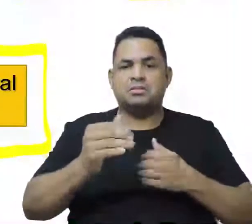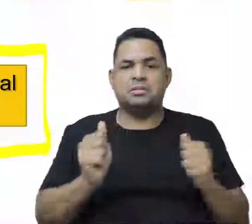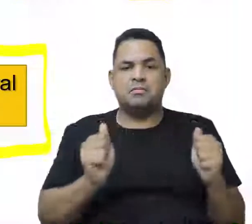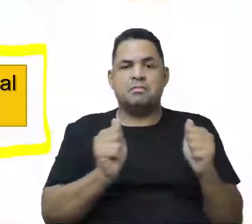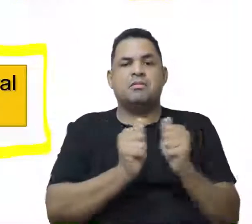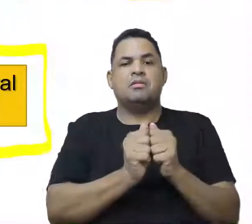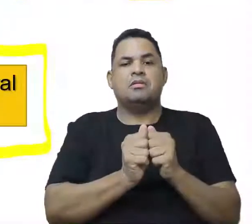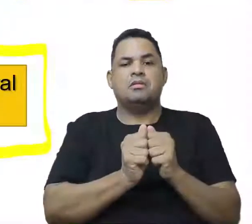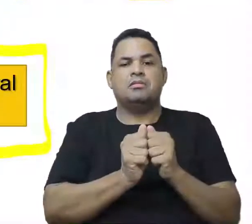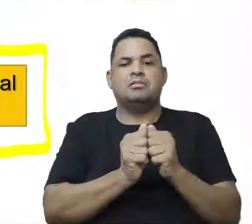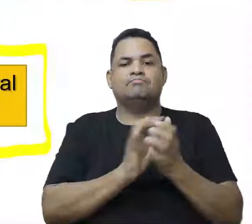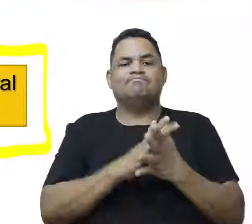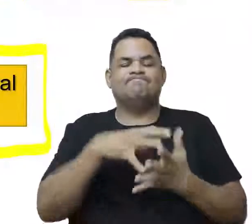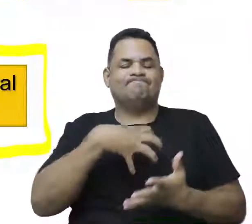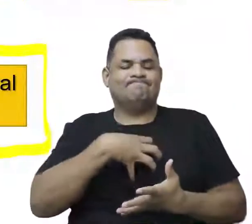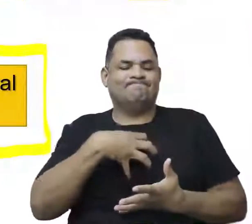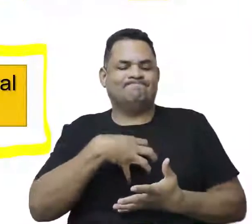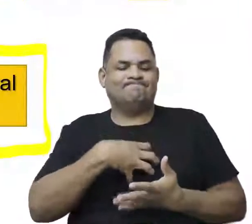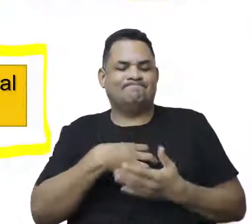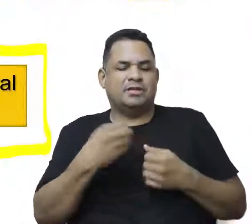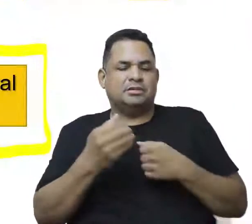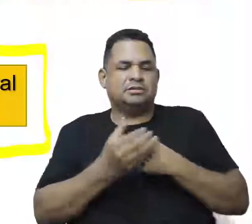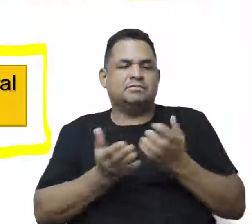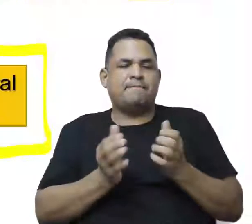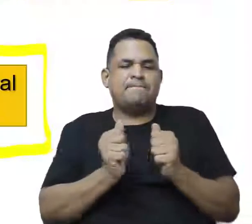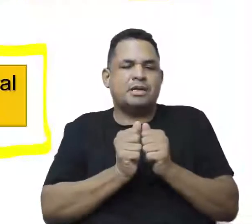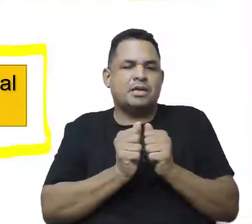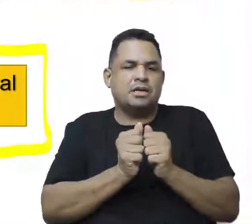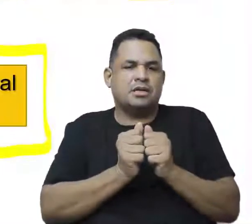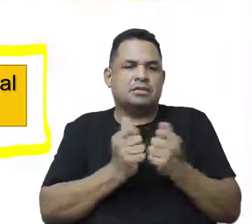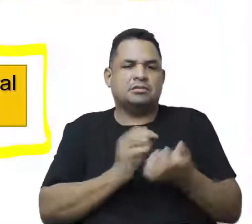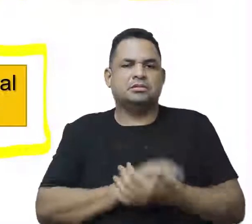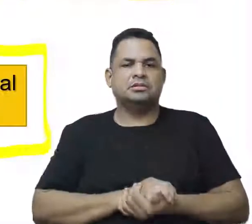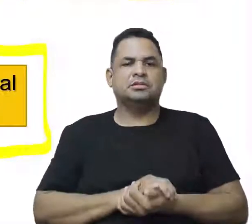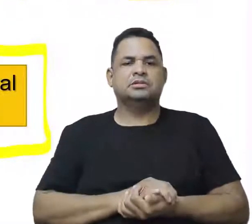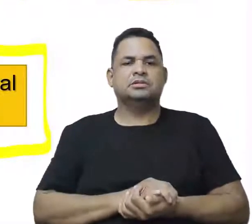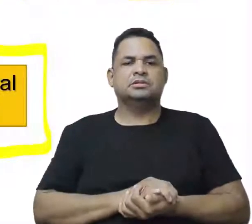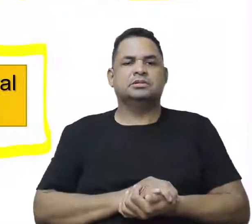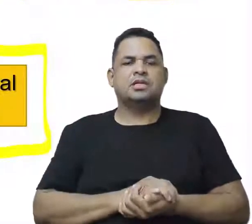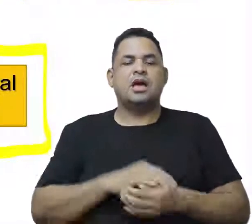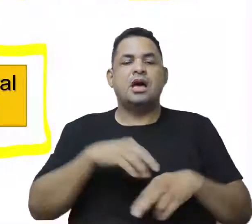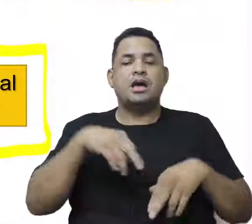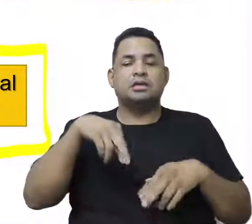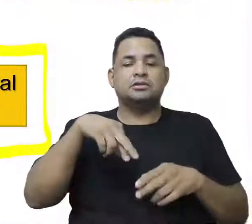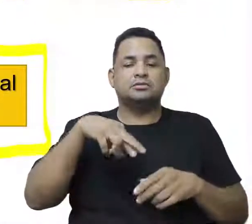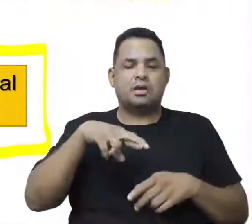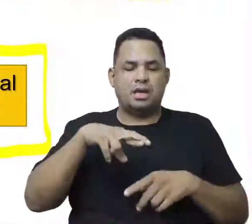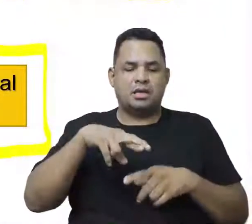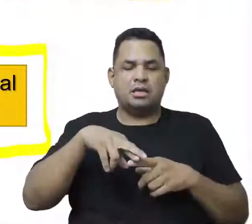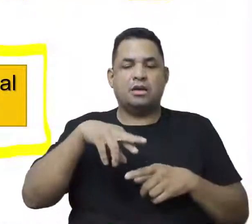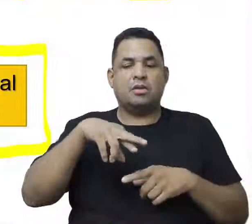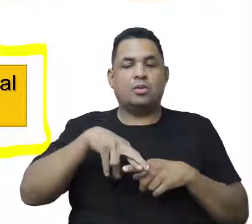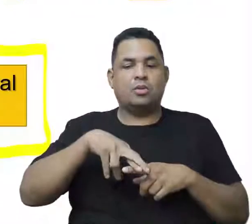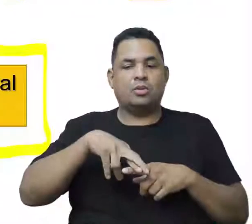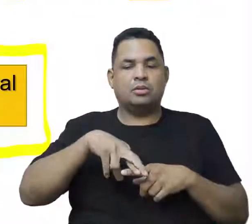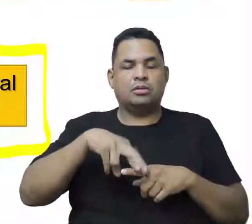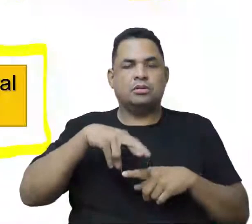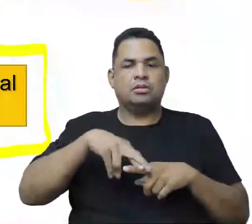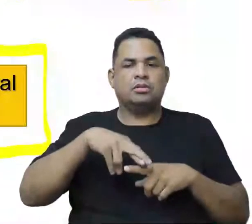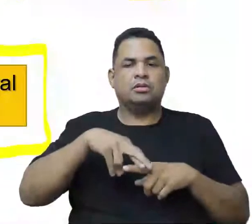mais ainda, se sentir mais íntimo, né? Exato. E a posição das pernas? Vão estar cruzadas